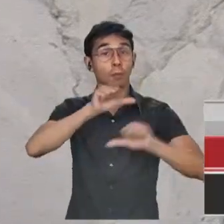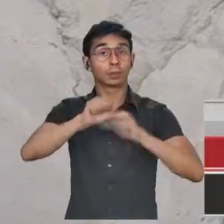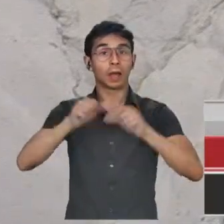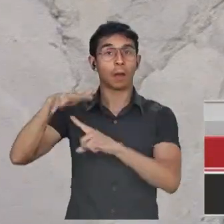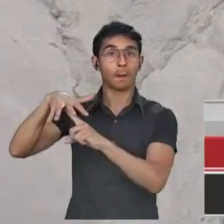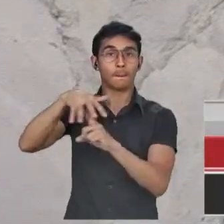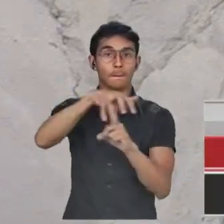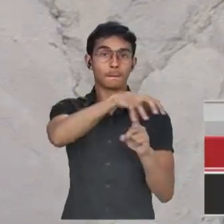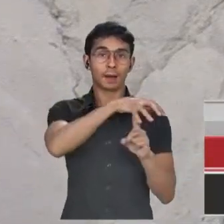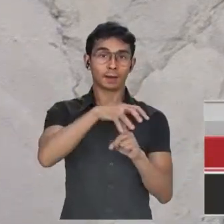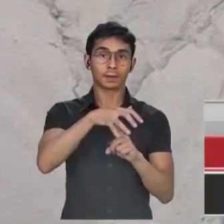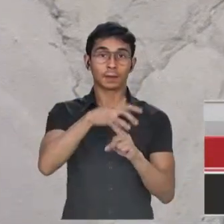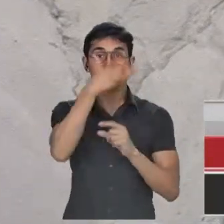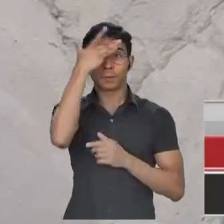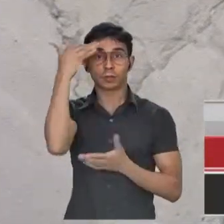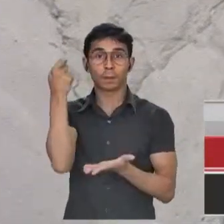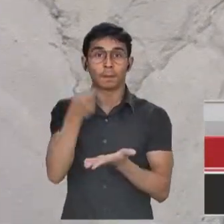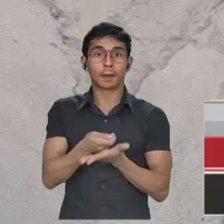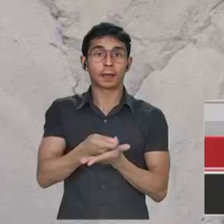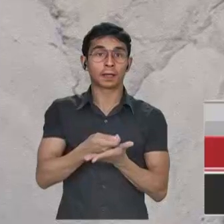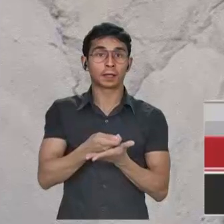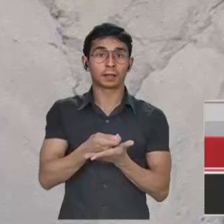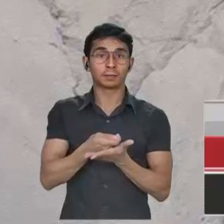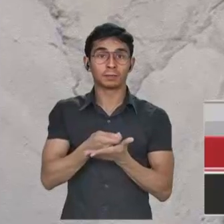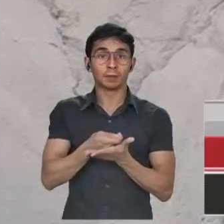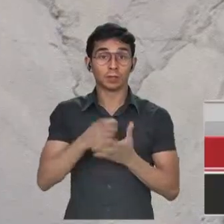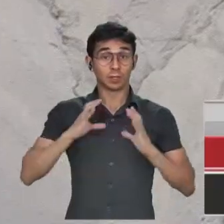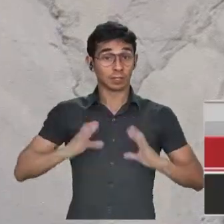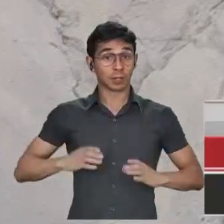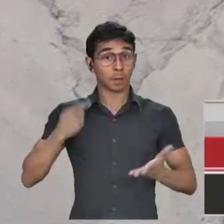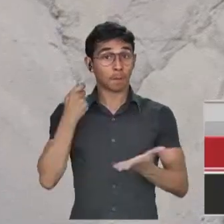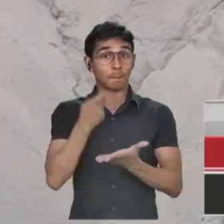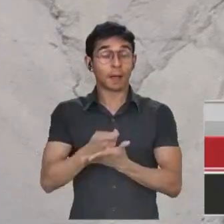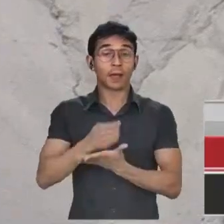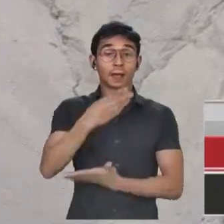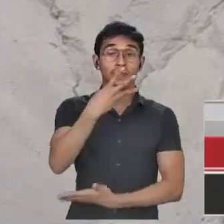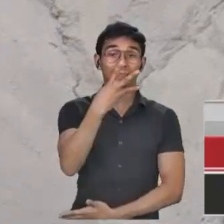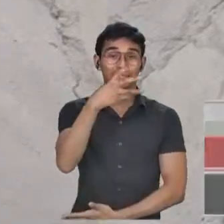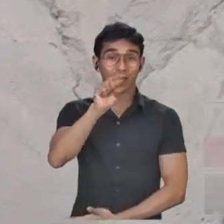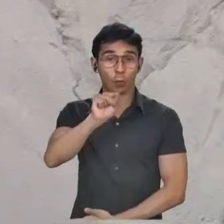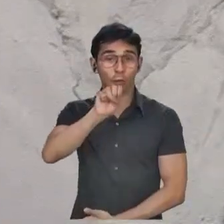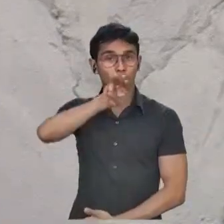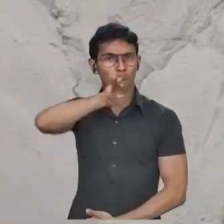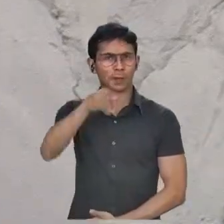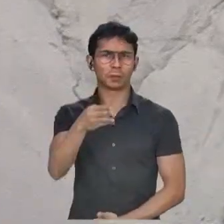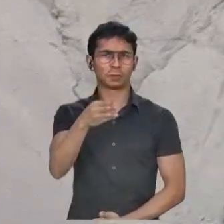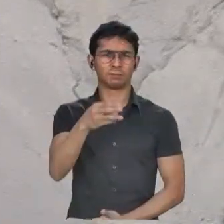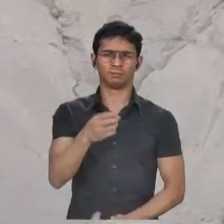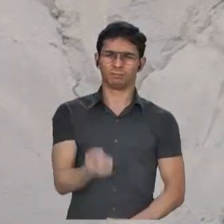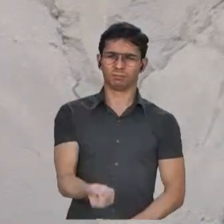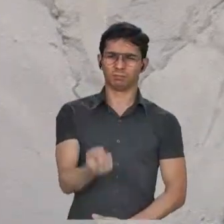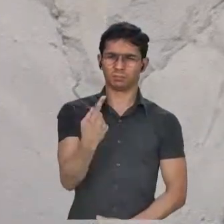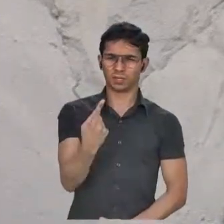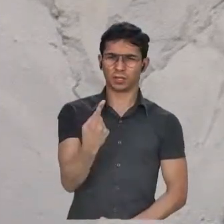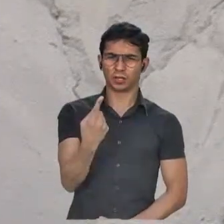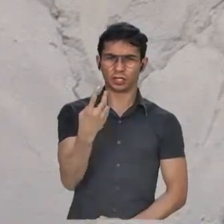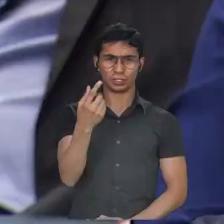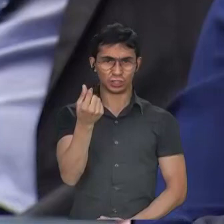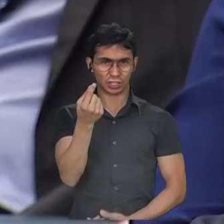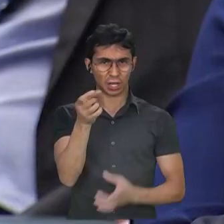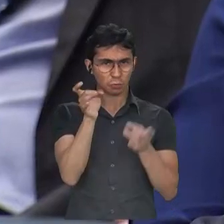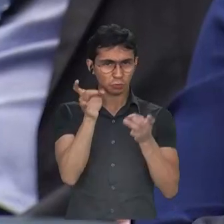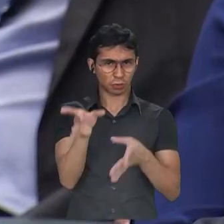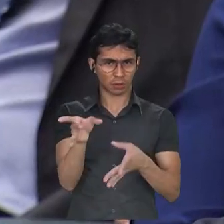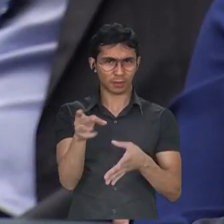do contribuinte do trabalhador isso me causa estranheza porque tá sobrando dinheiro tá sobrando 38 milhões